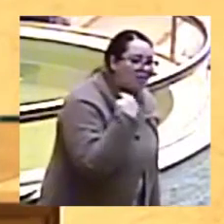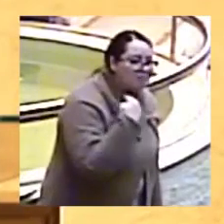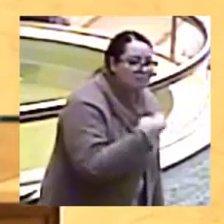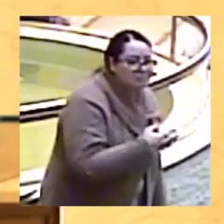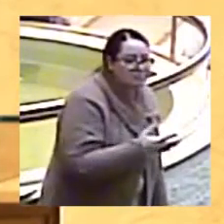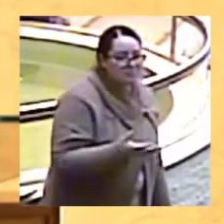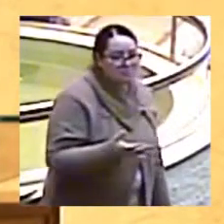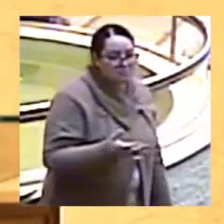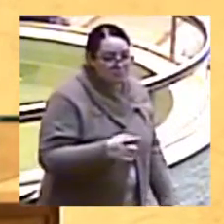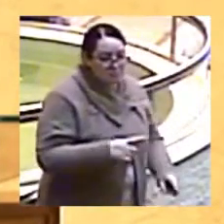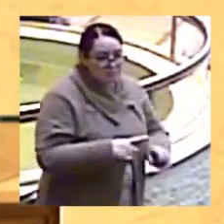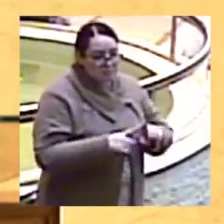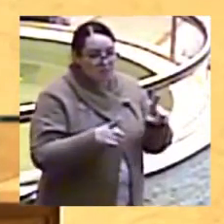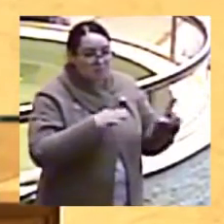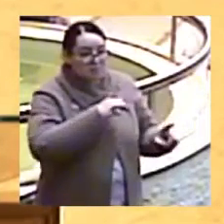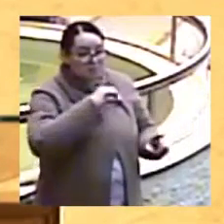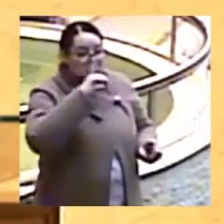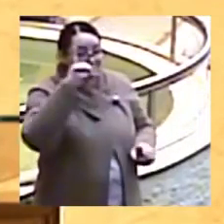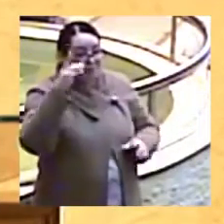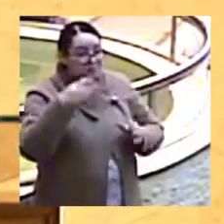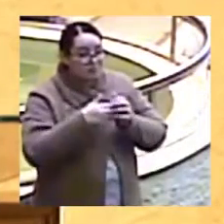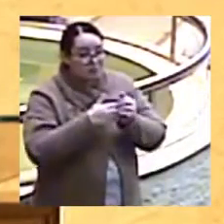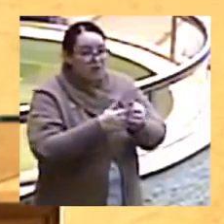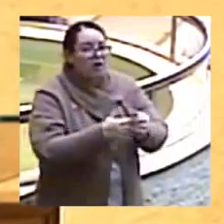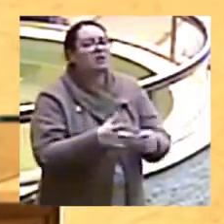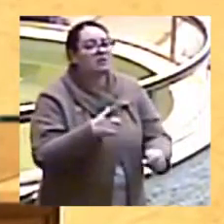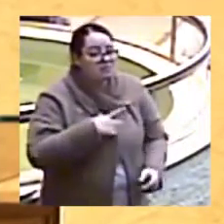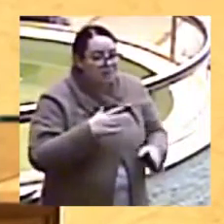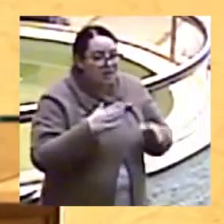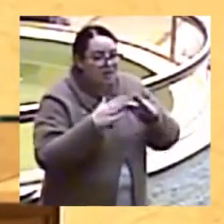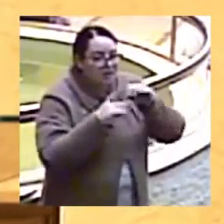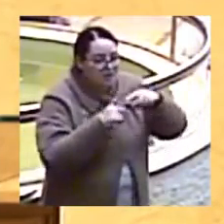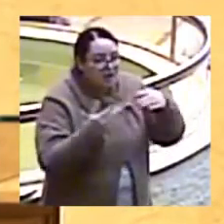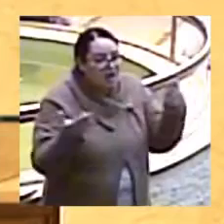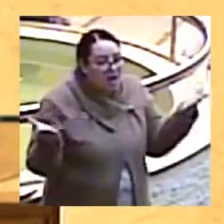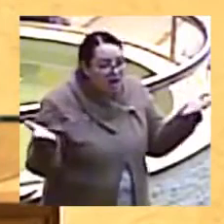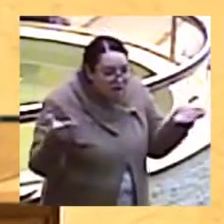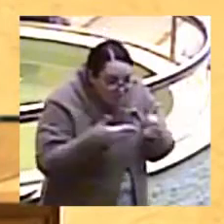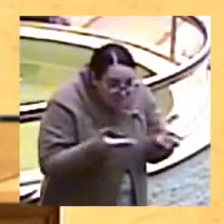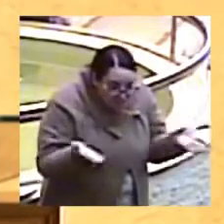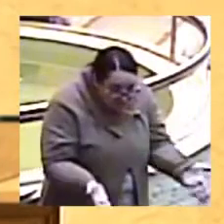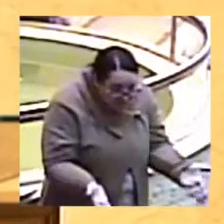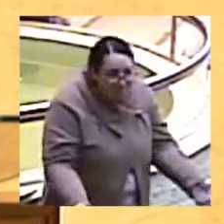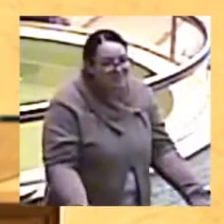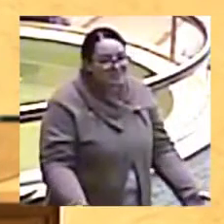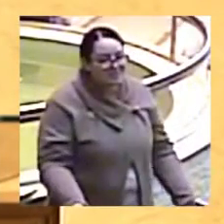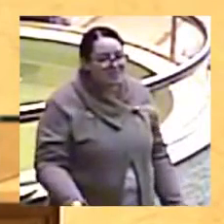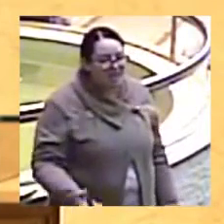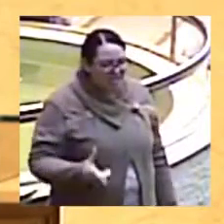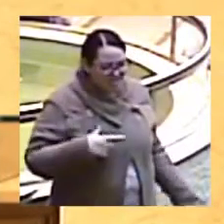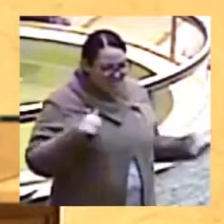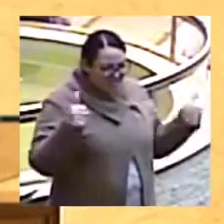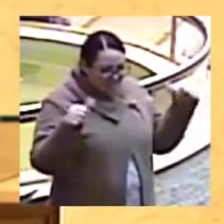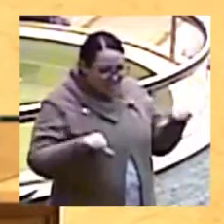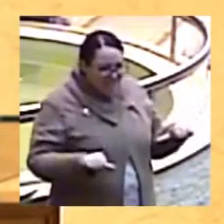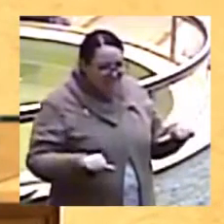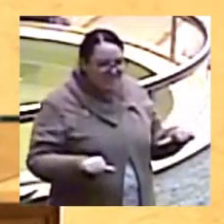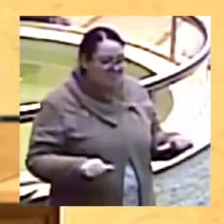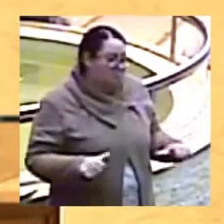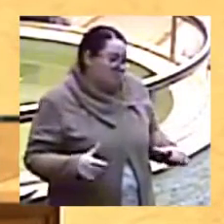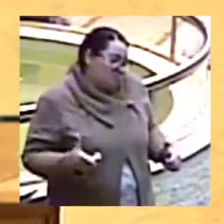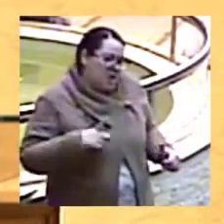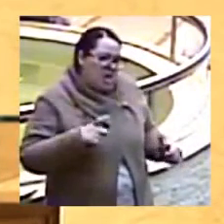Deus, direciona, a história, do seu povo, nesta terra, então, não há crise, a crise econômica,